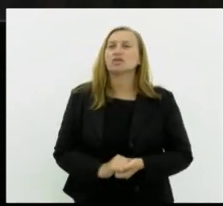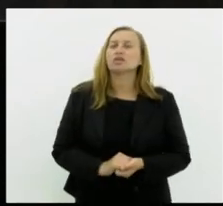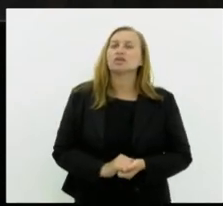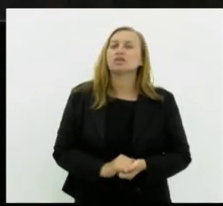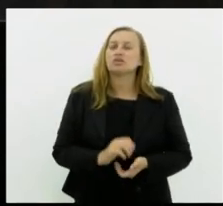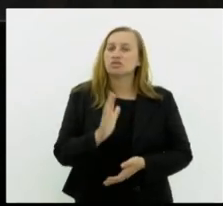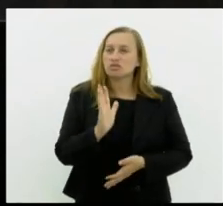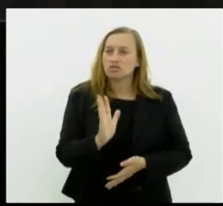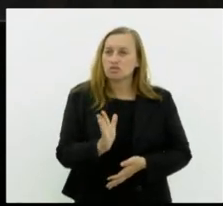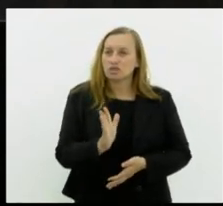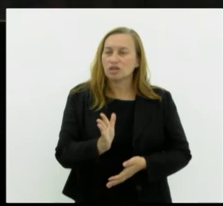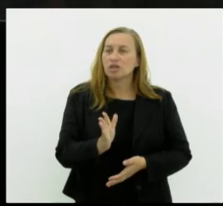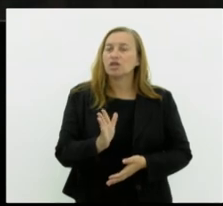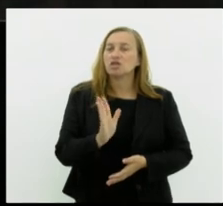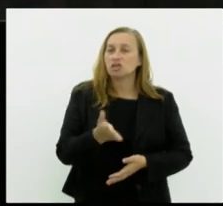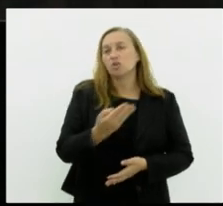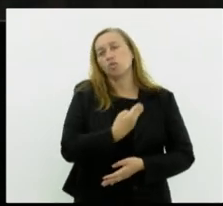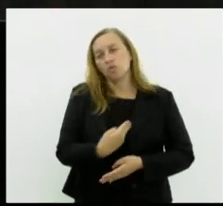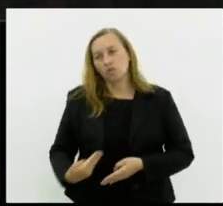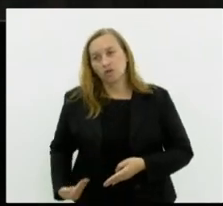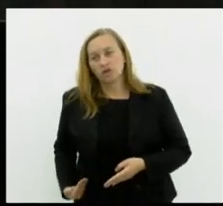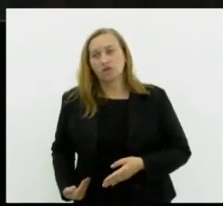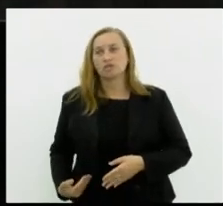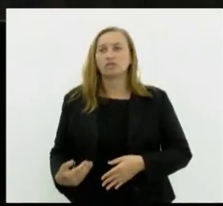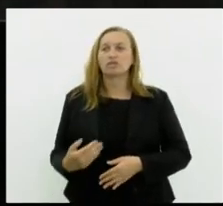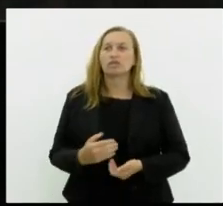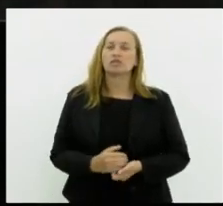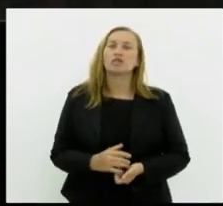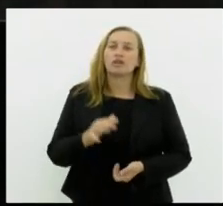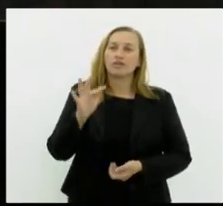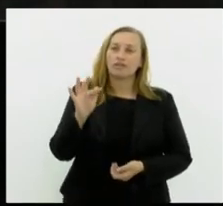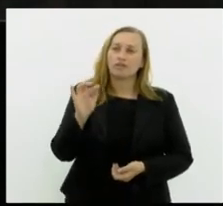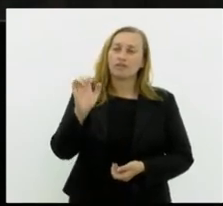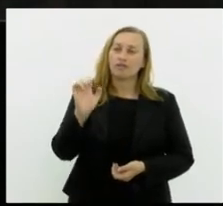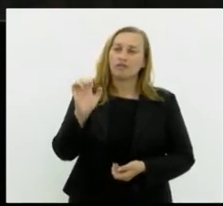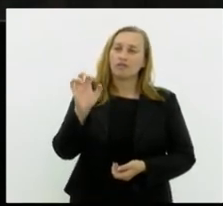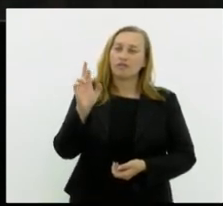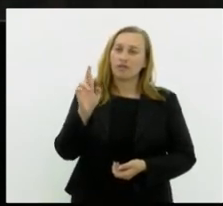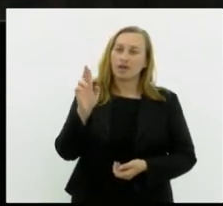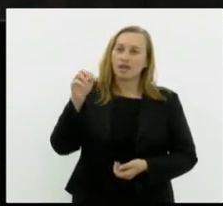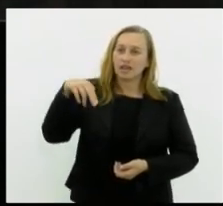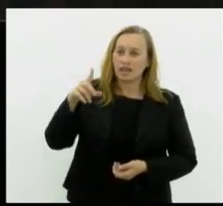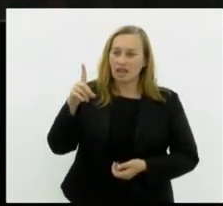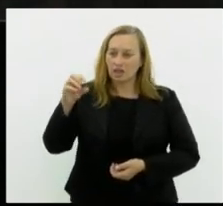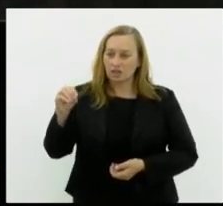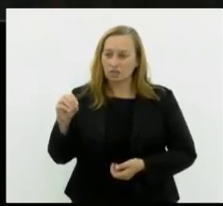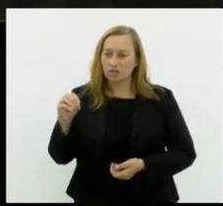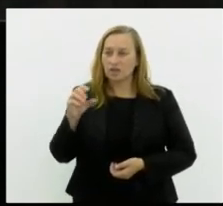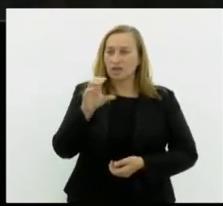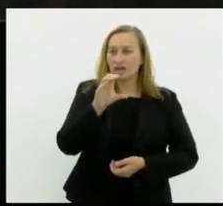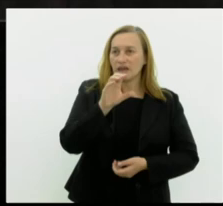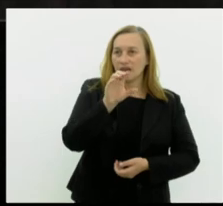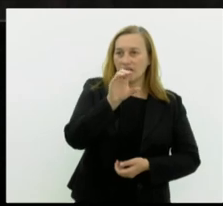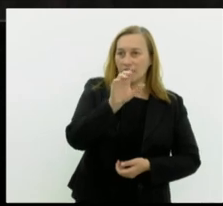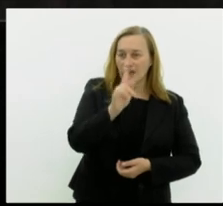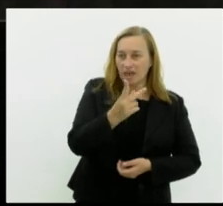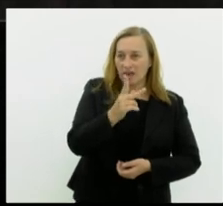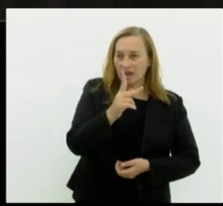Então, passou pelos governos Fernando Henrique Cardoso, Lula,